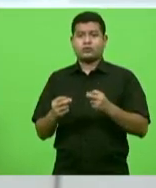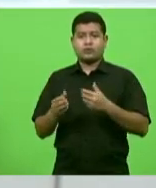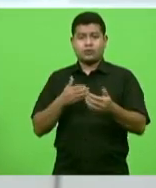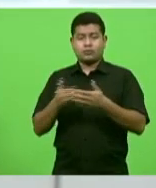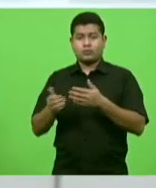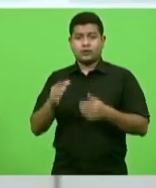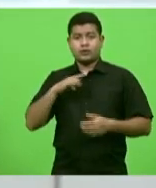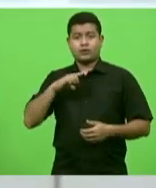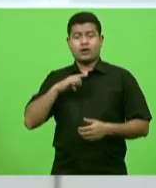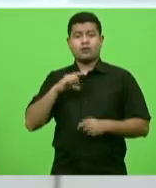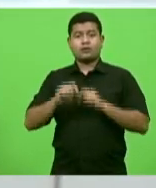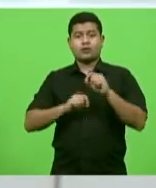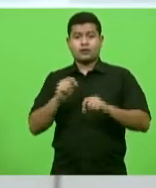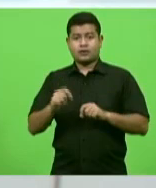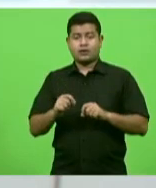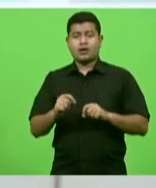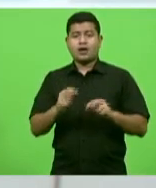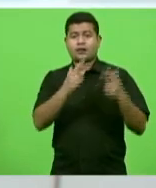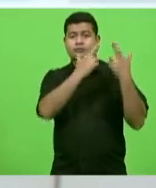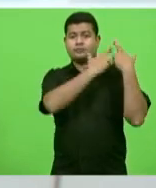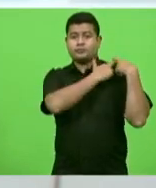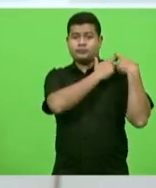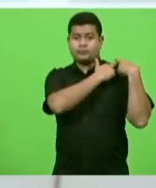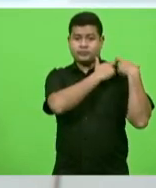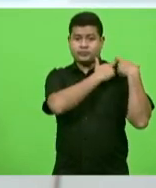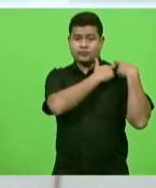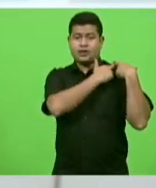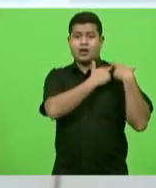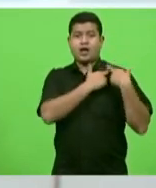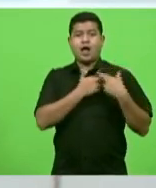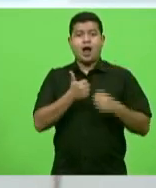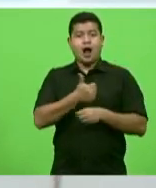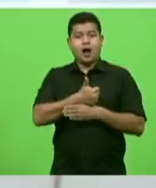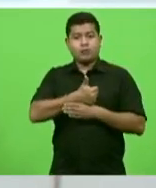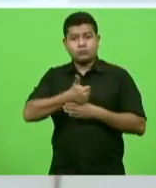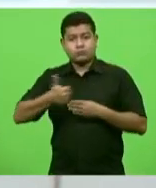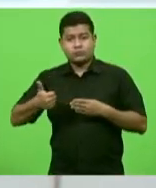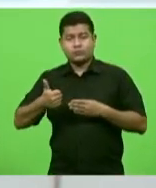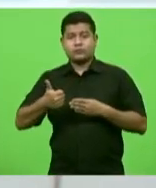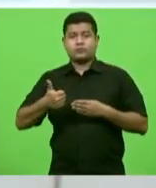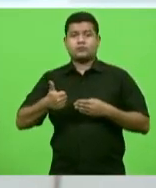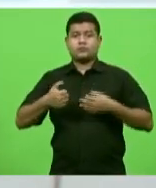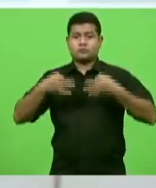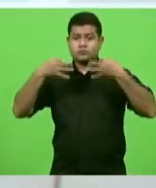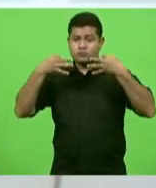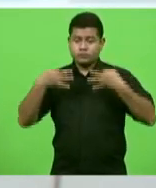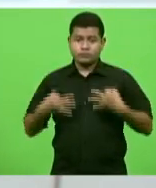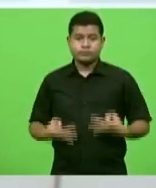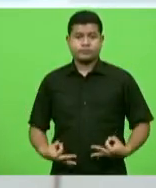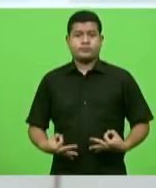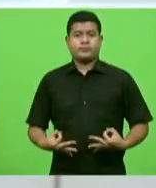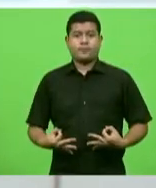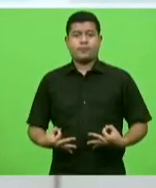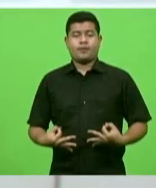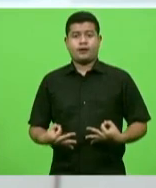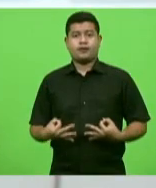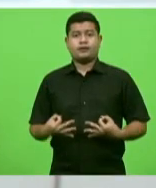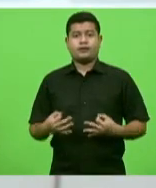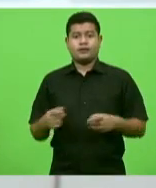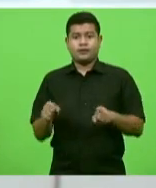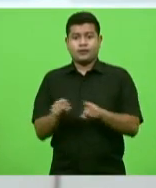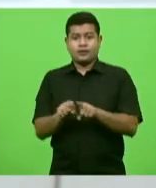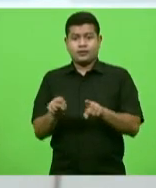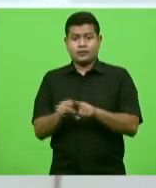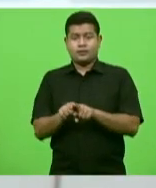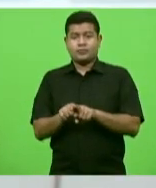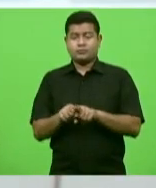probidade a honestidade a moralidade a conduta ilibada a decência a